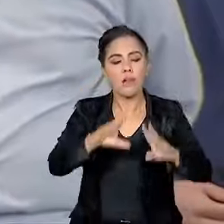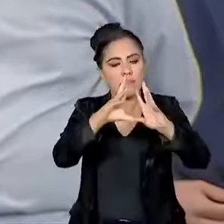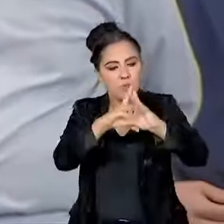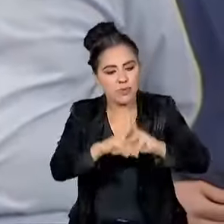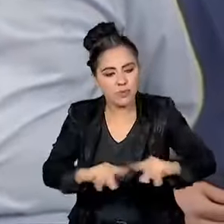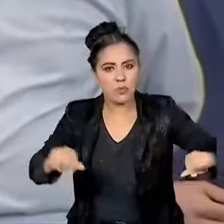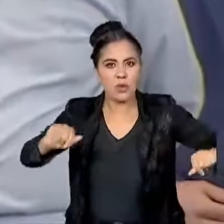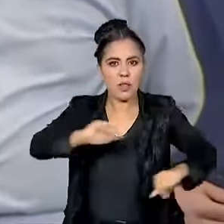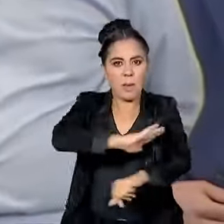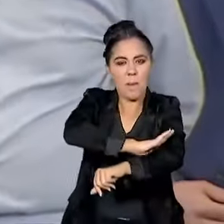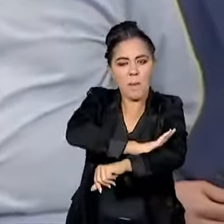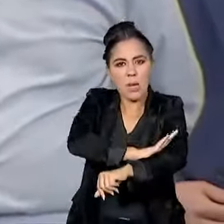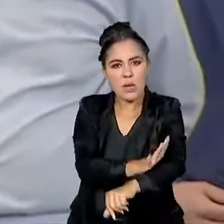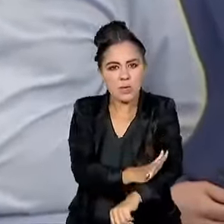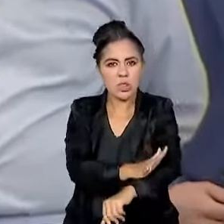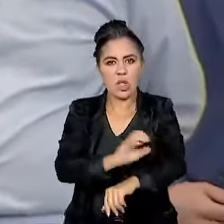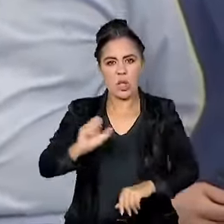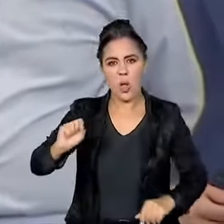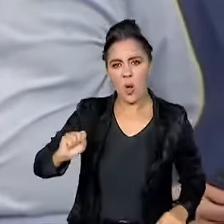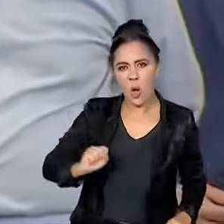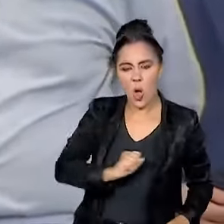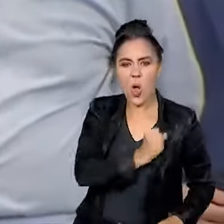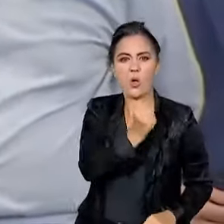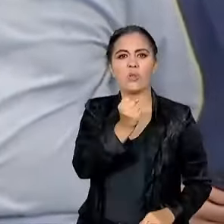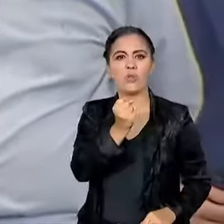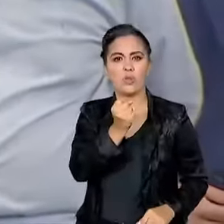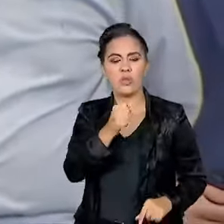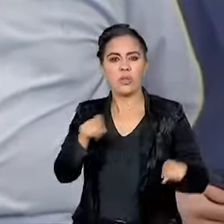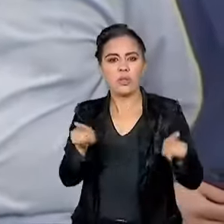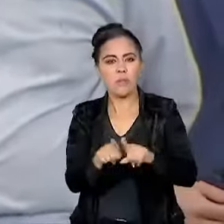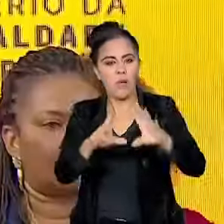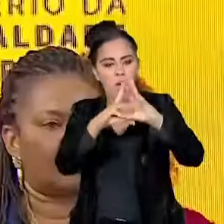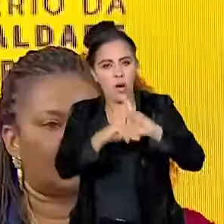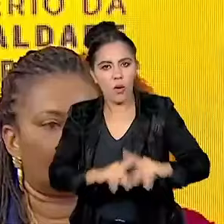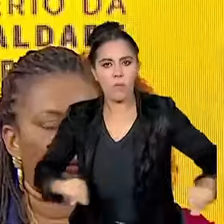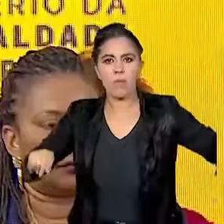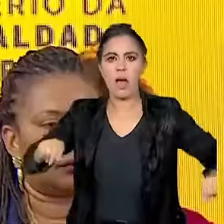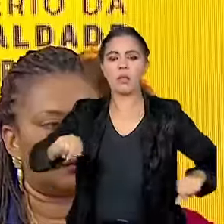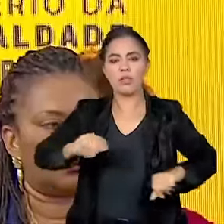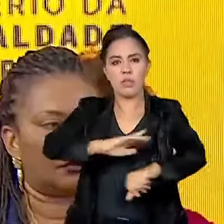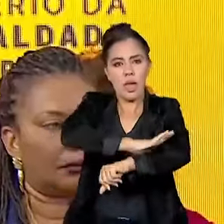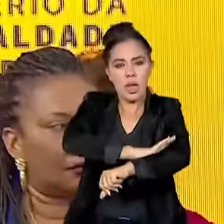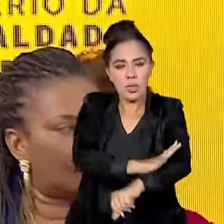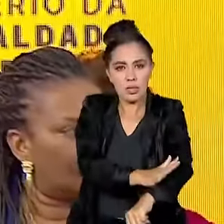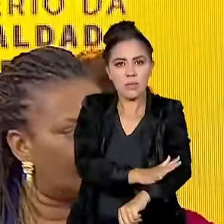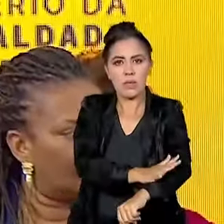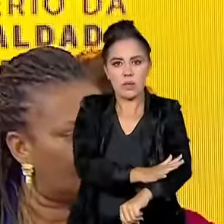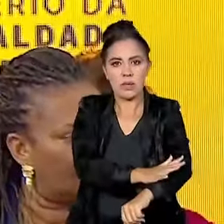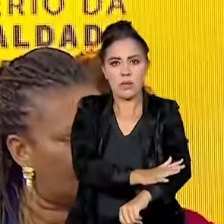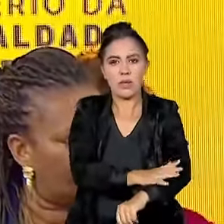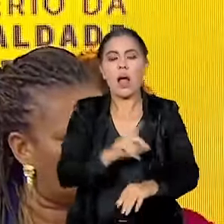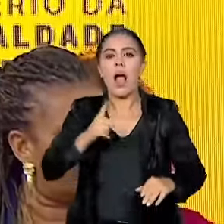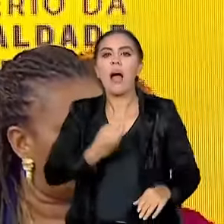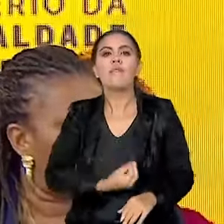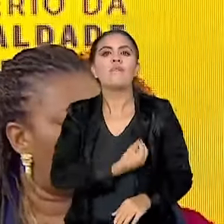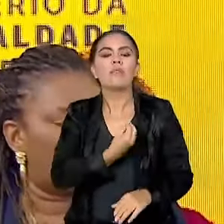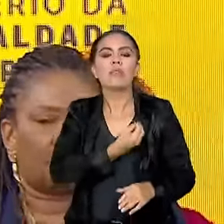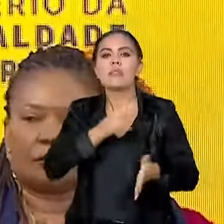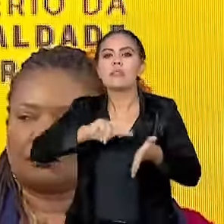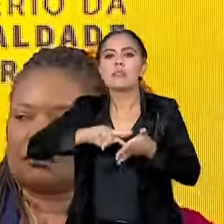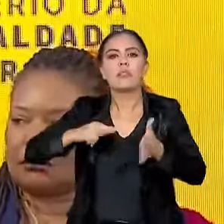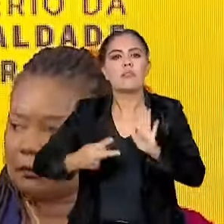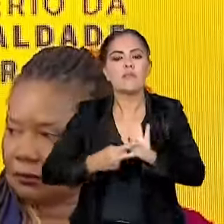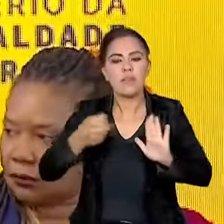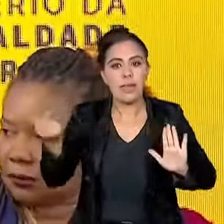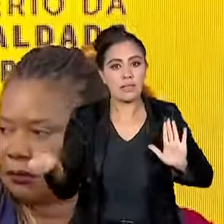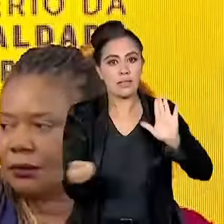do preconceito, do ódio e do combate ao racismo. A vida é feita de símbolos e hoje é um